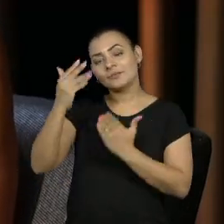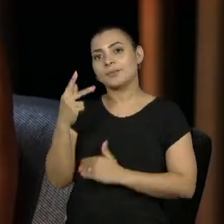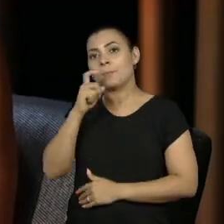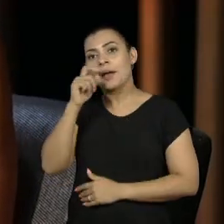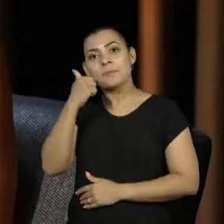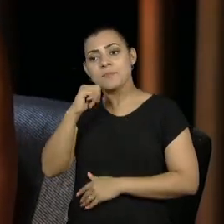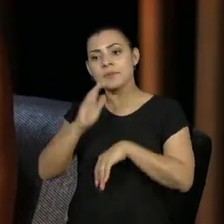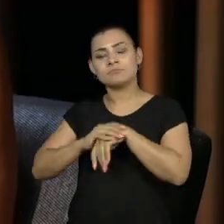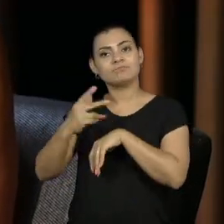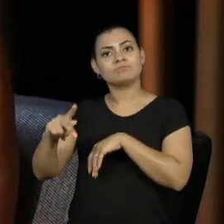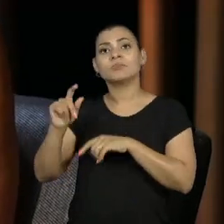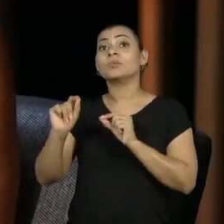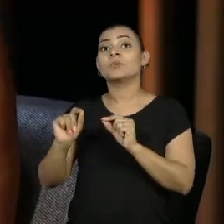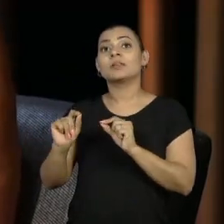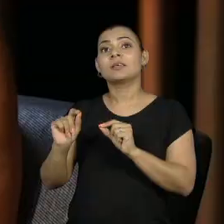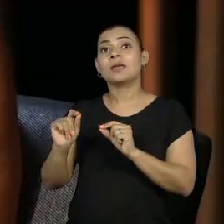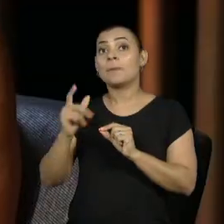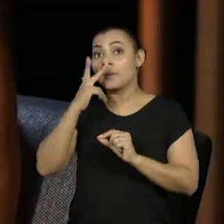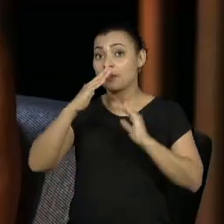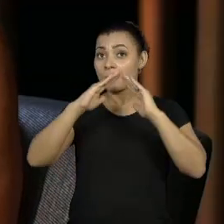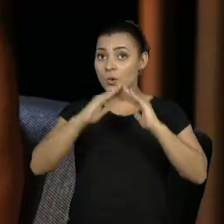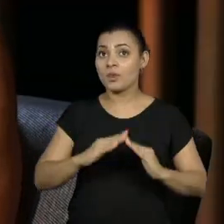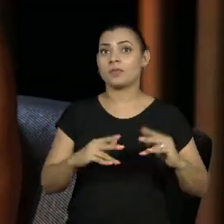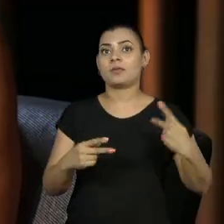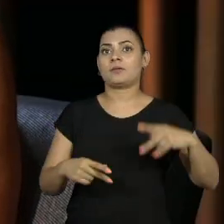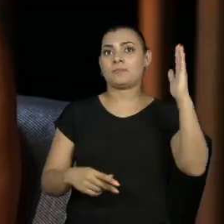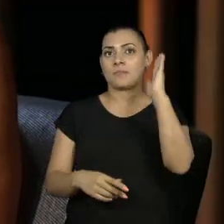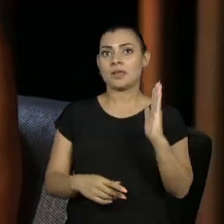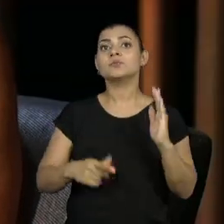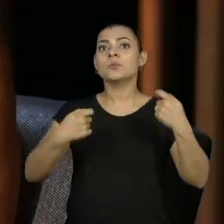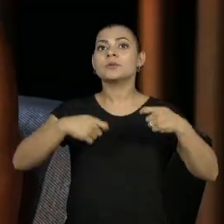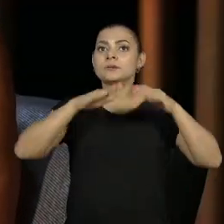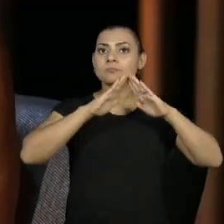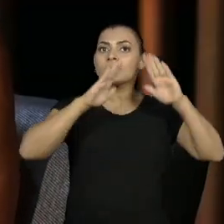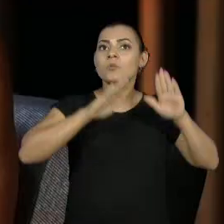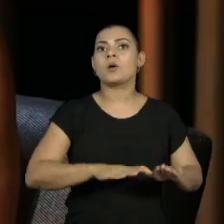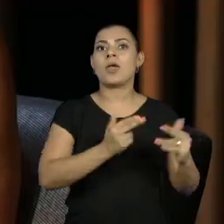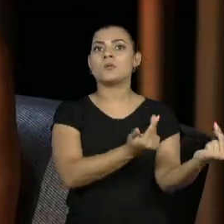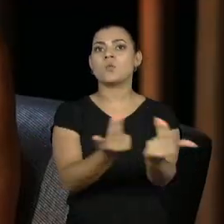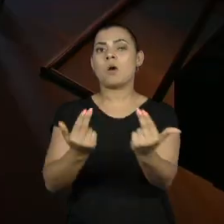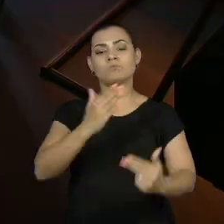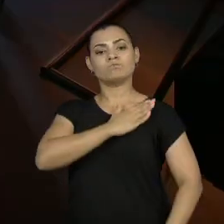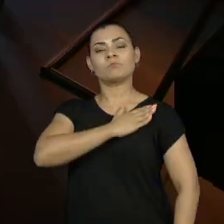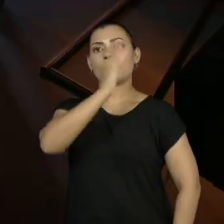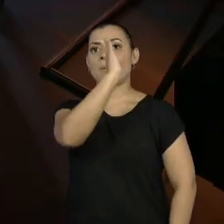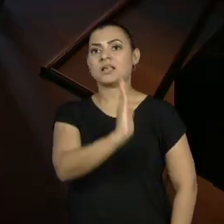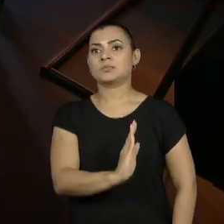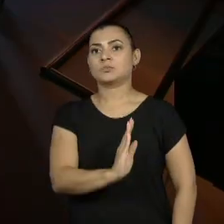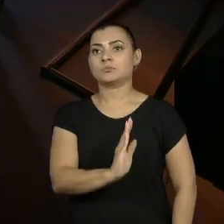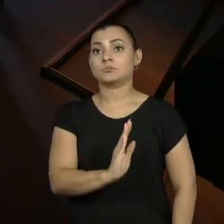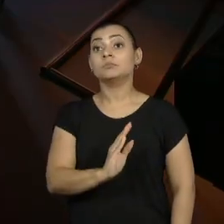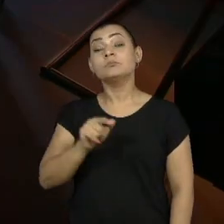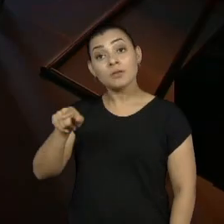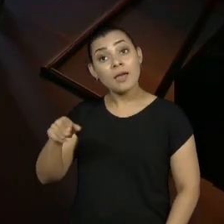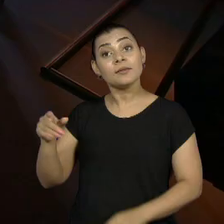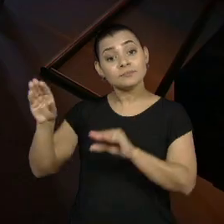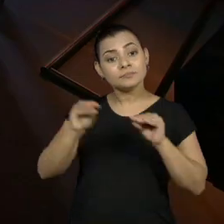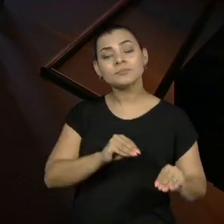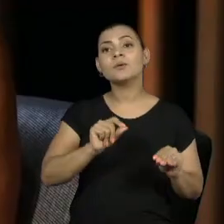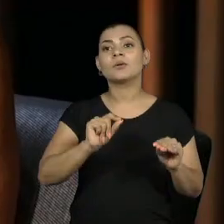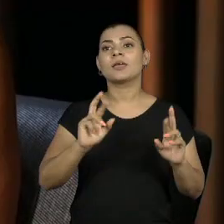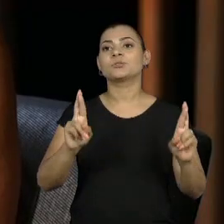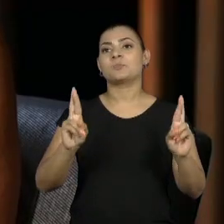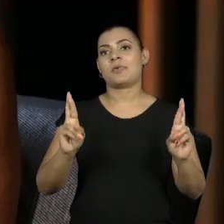que achar se você é morando no Brasil tinha que ser né que todos filmes que brasileiros Eles vieram ao Brasil buscar